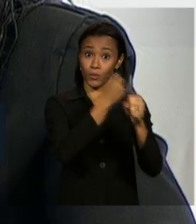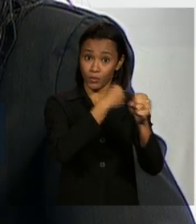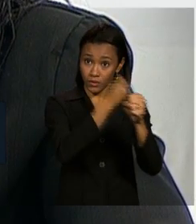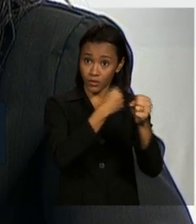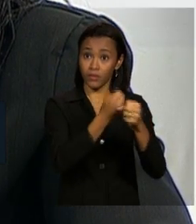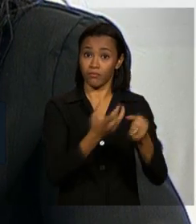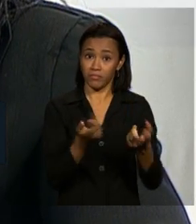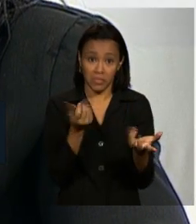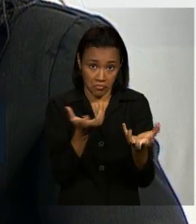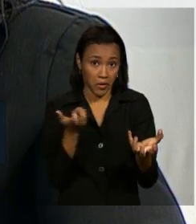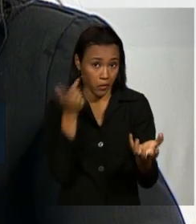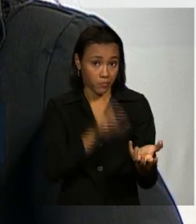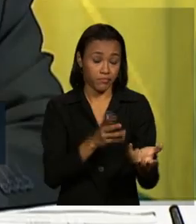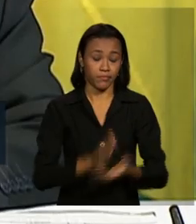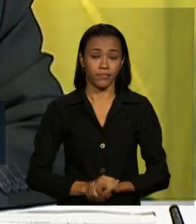pretenda